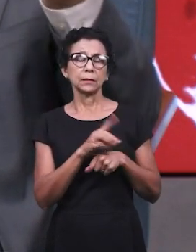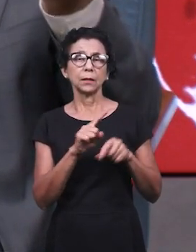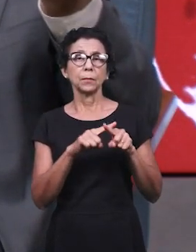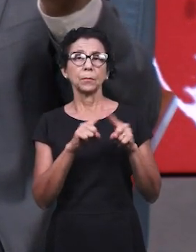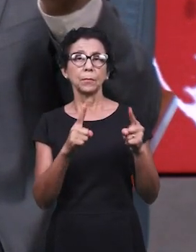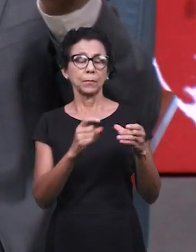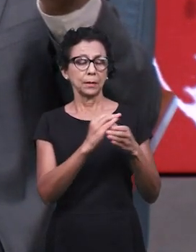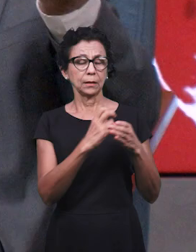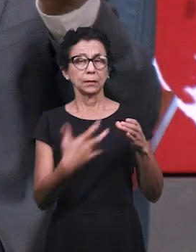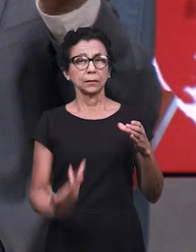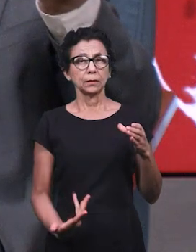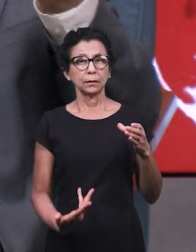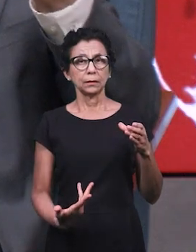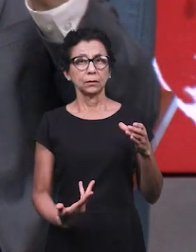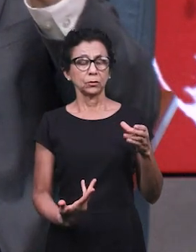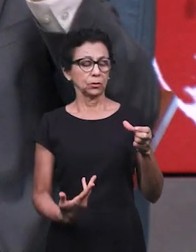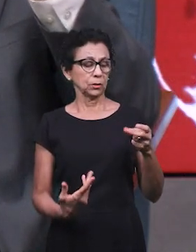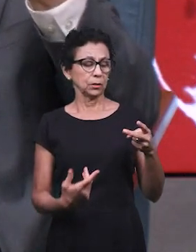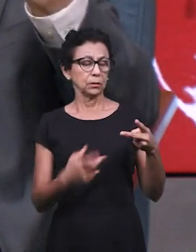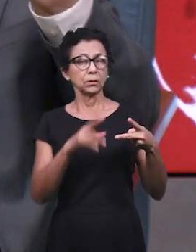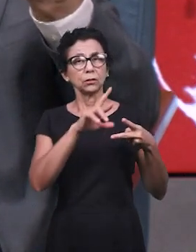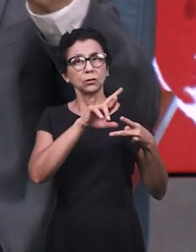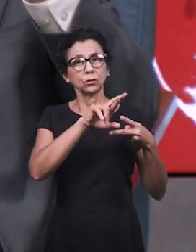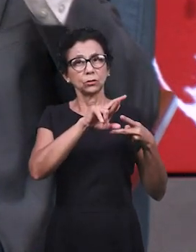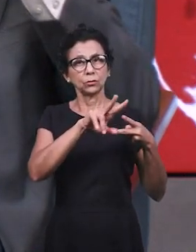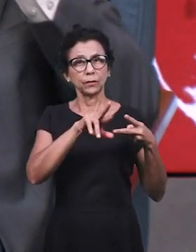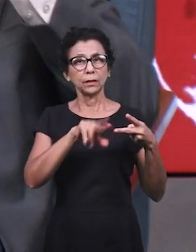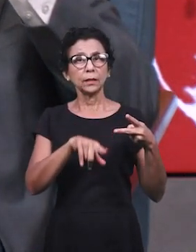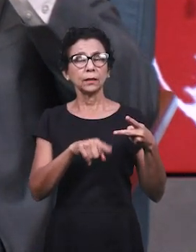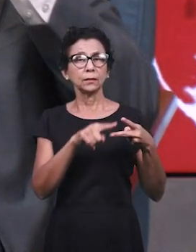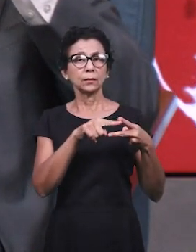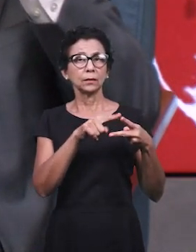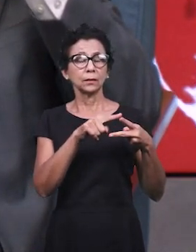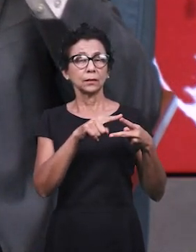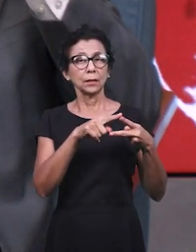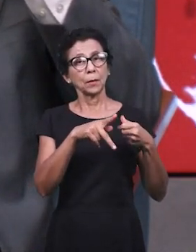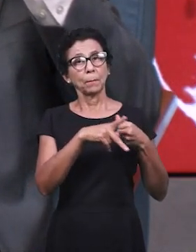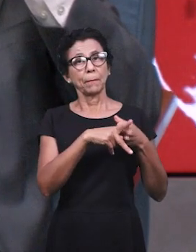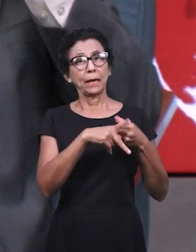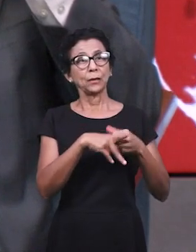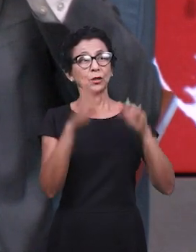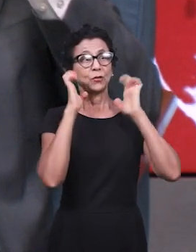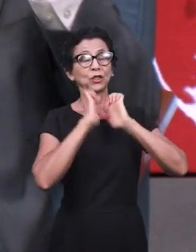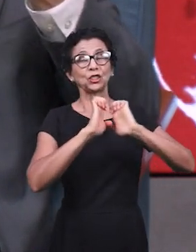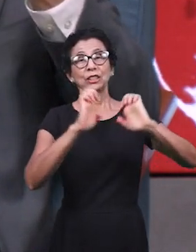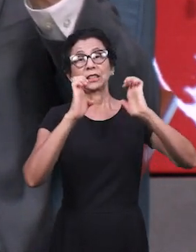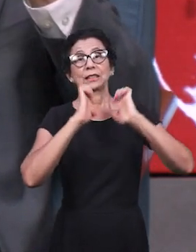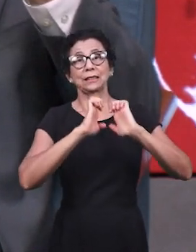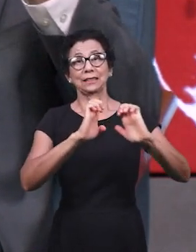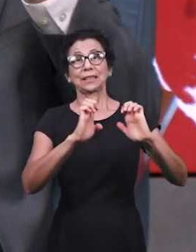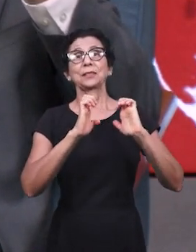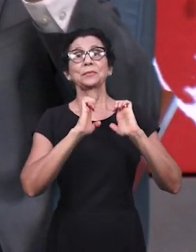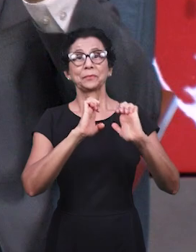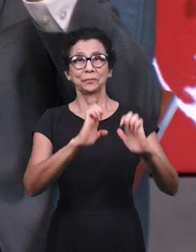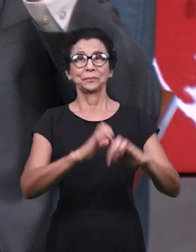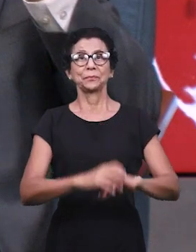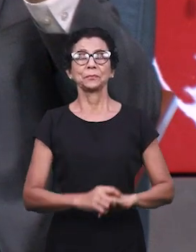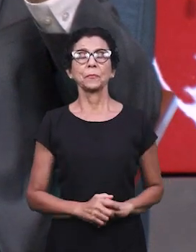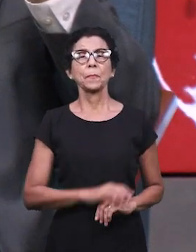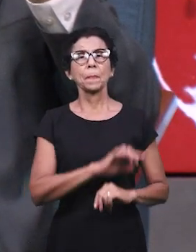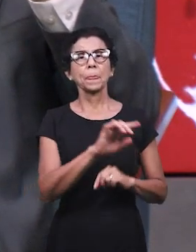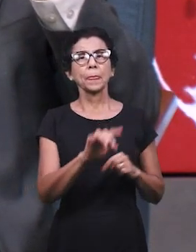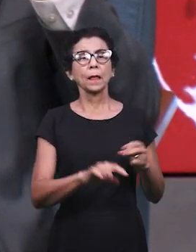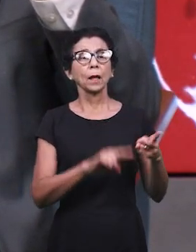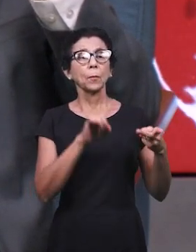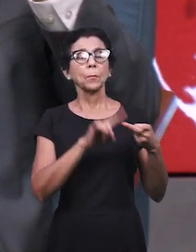a característica de Pedro? Pedro era mais evangelista, era a característica mais de evangelista.